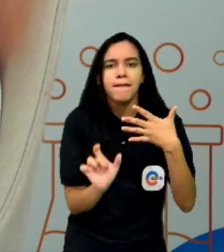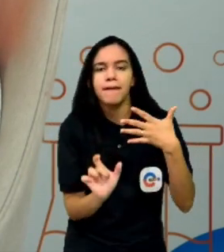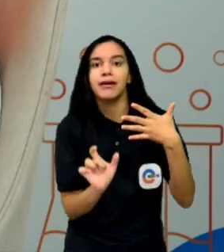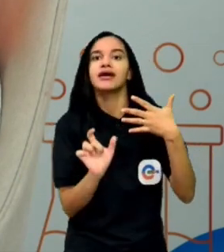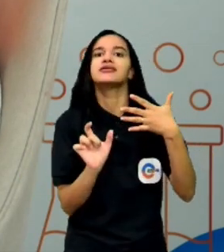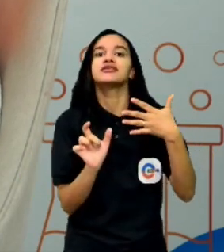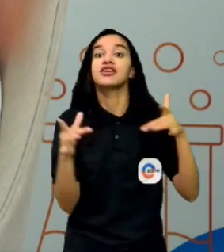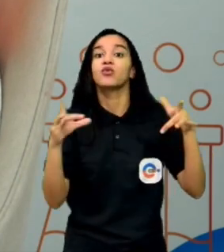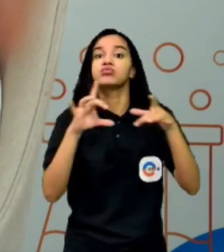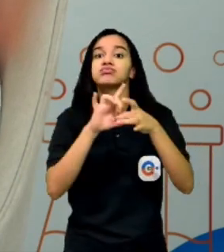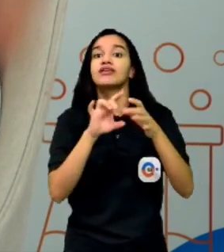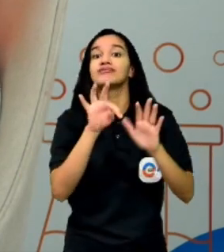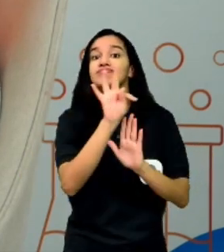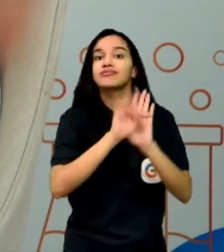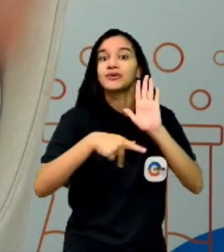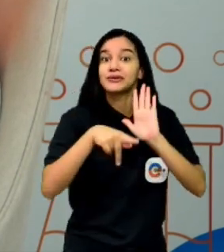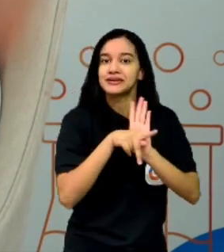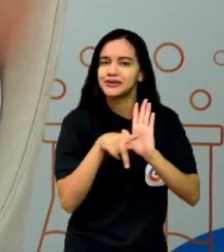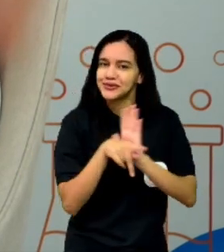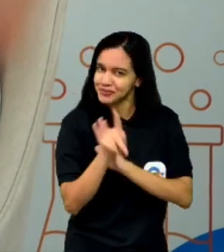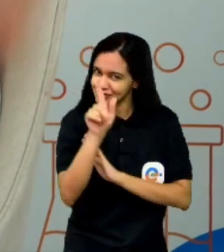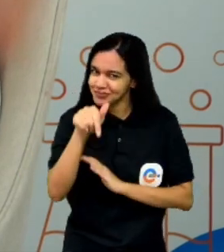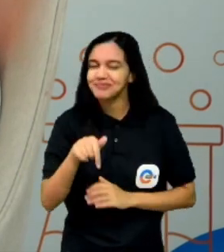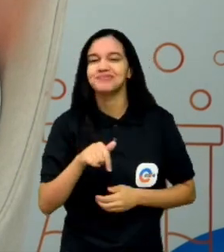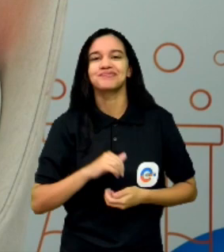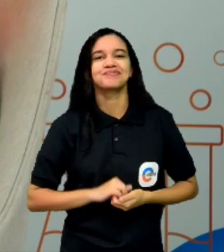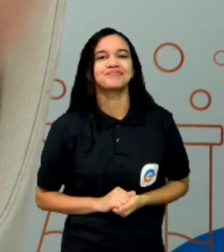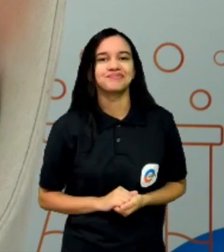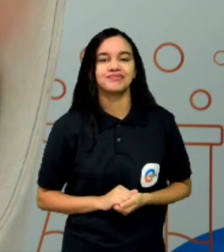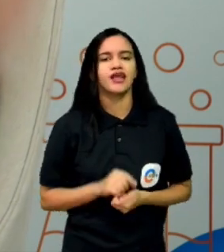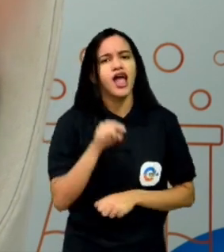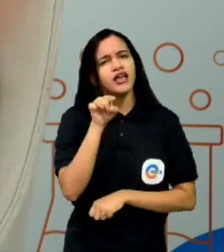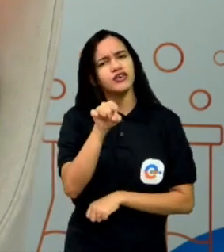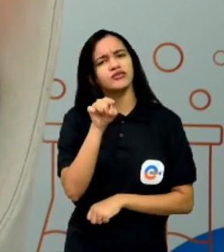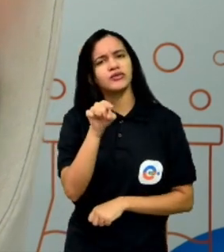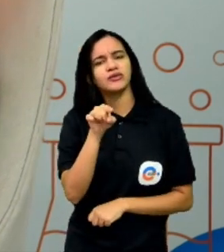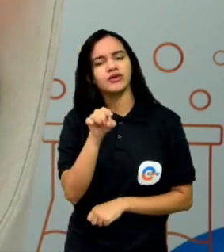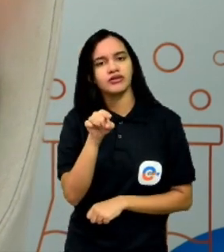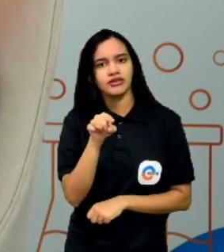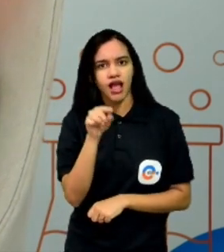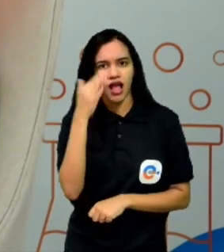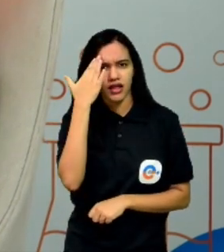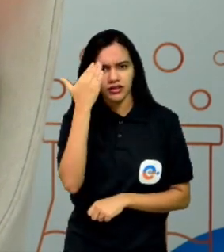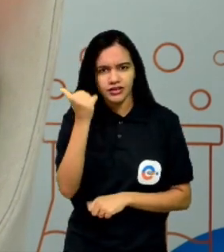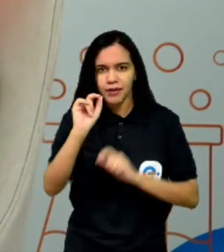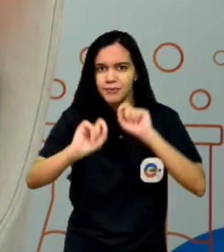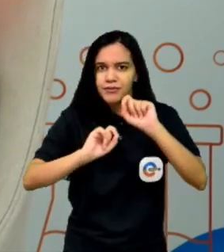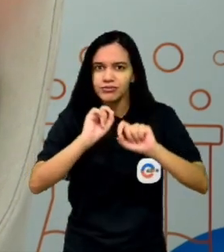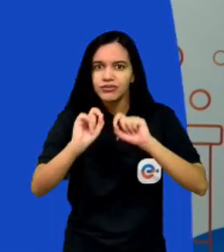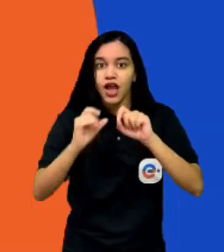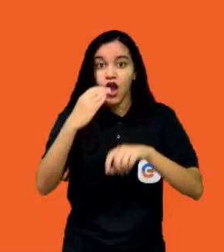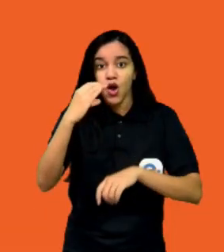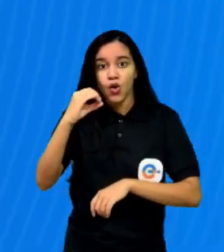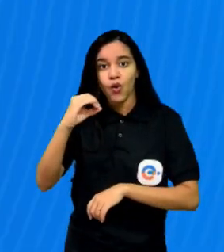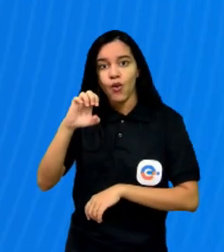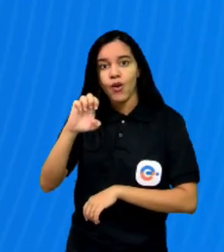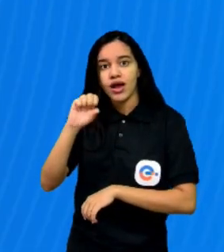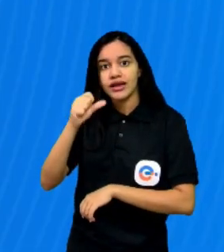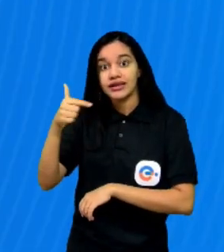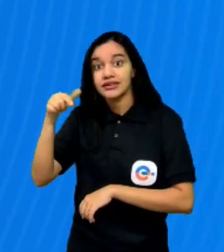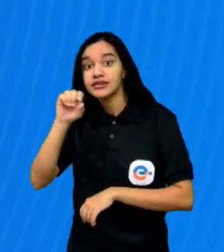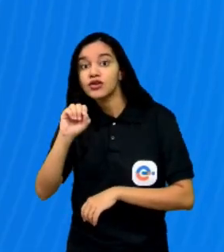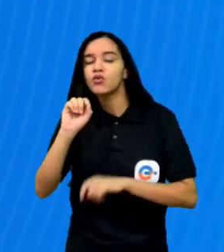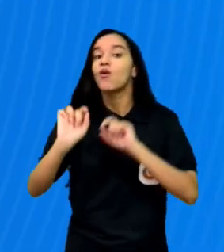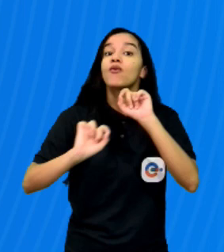o texto, não é isso? Isso mesmo! E você, sabe o que é coesão?